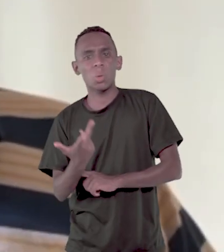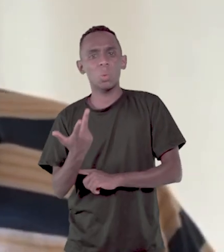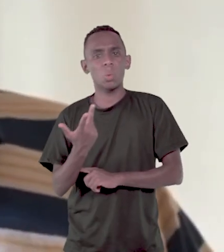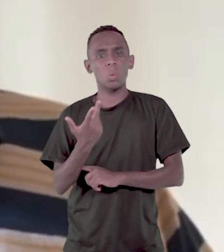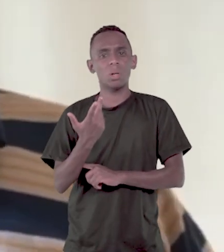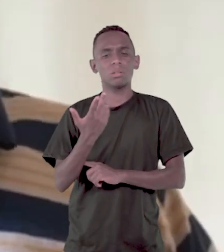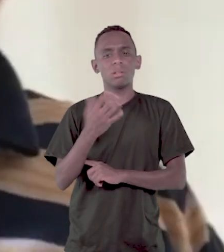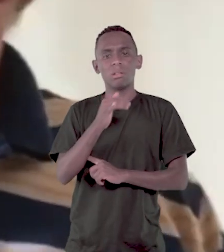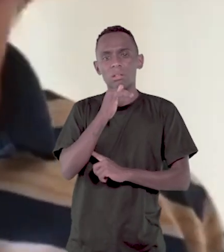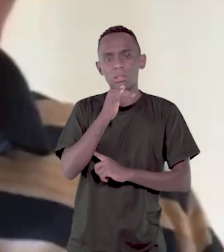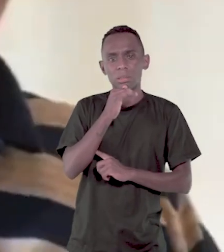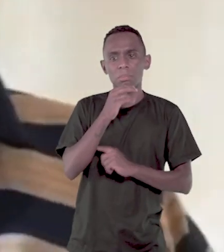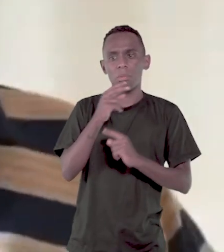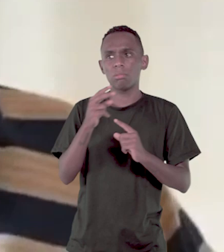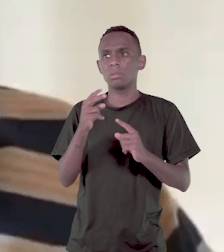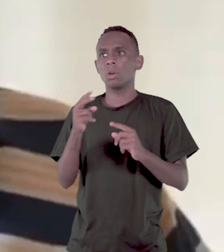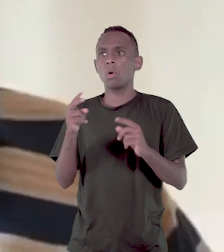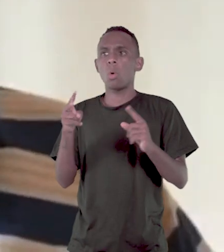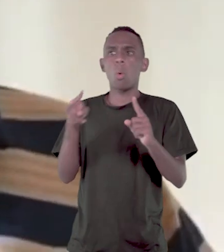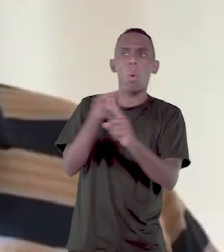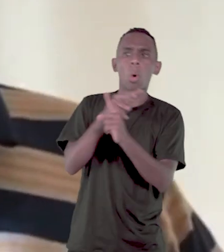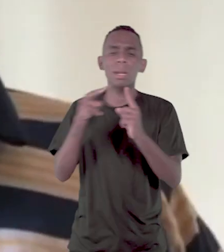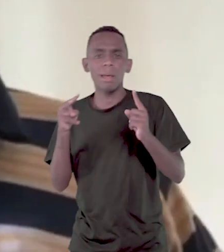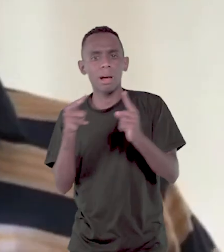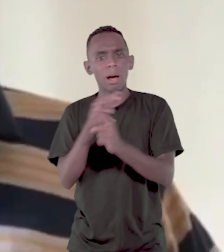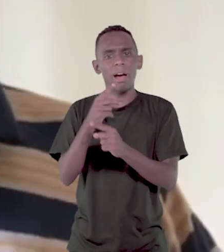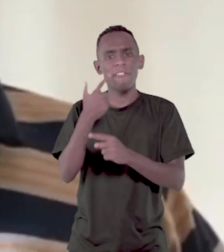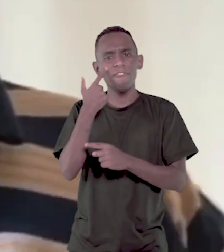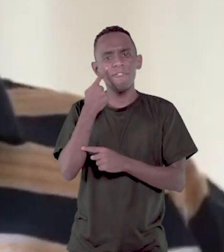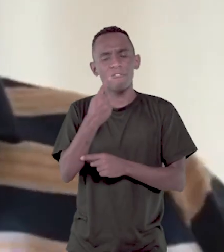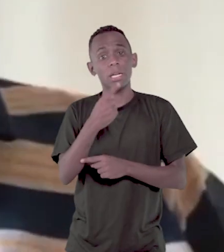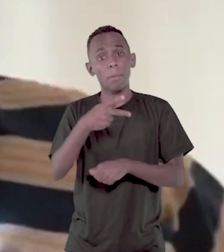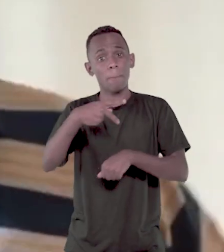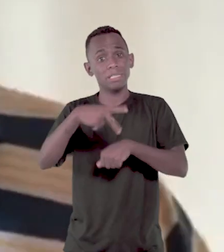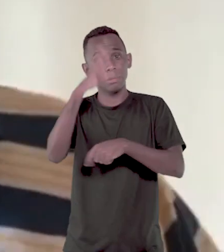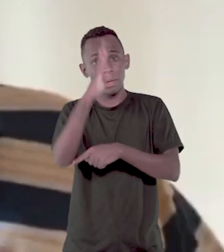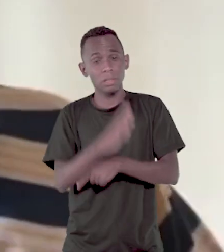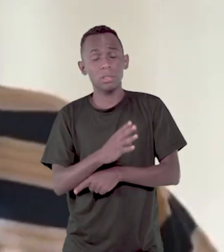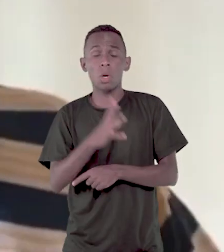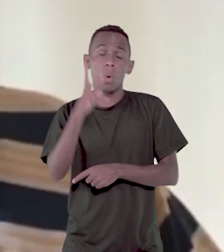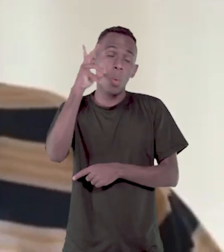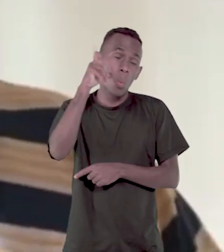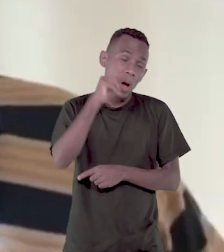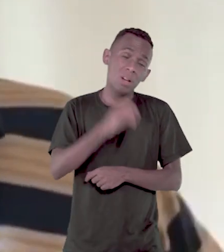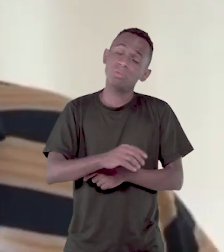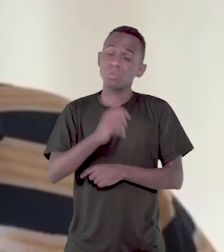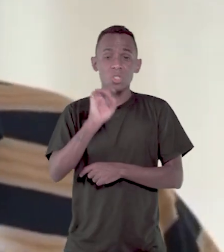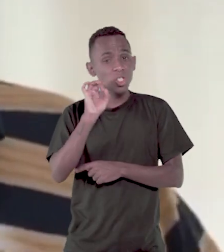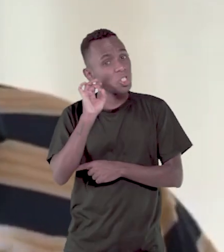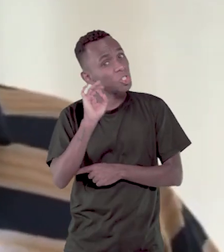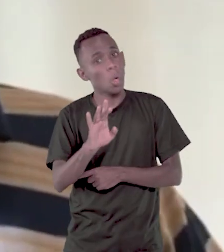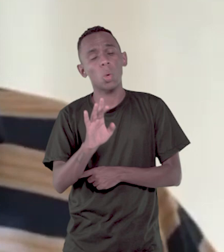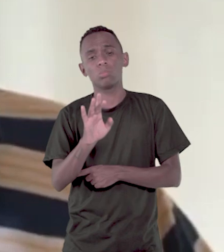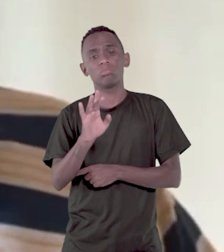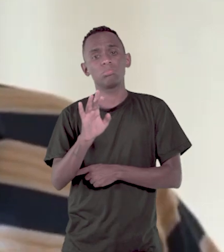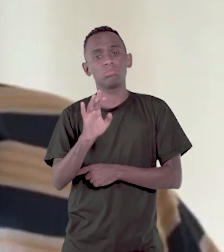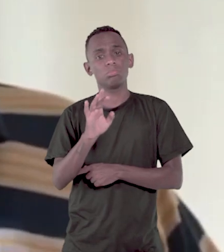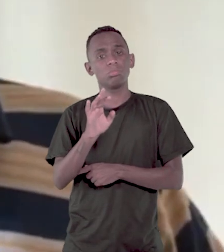né, esse nacionalismo de olhar para ao seu redor, de ver o que era o Brasil, eu acho que talvez seja a única coisa